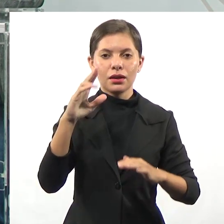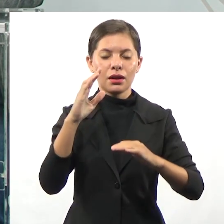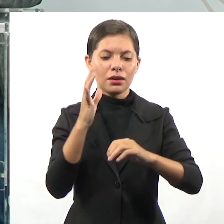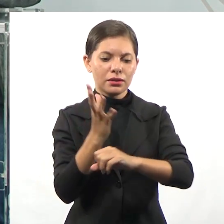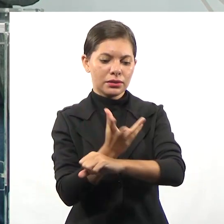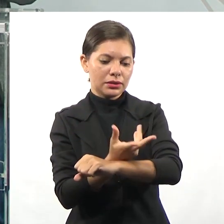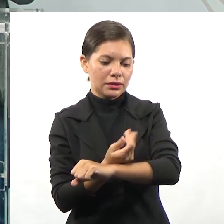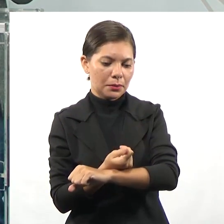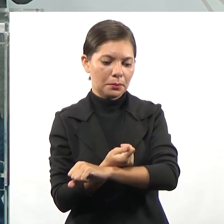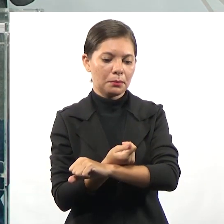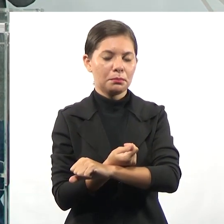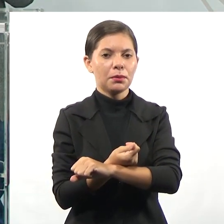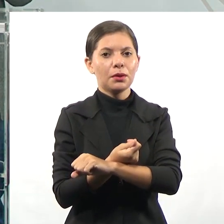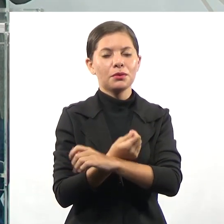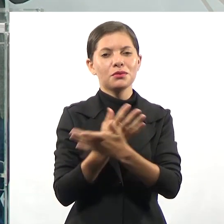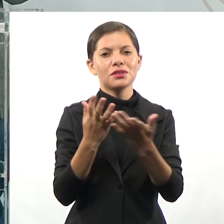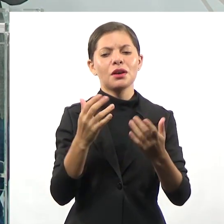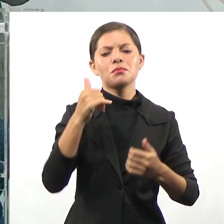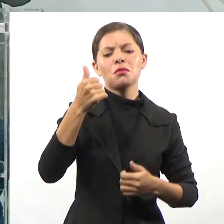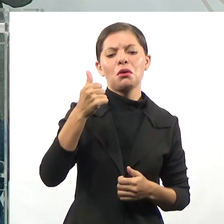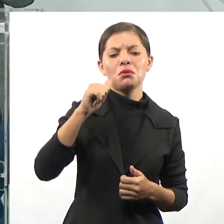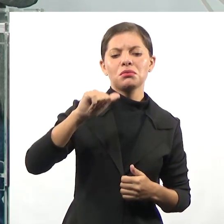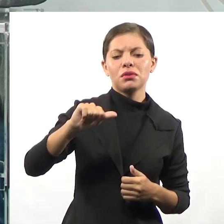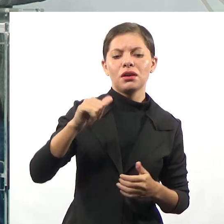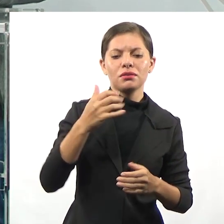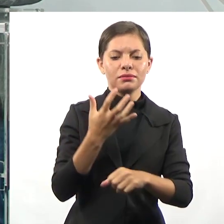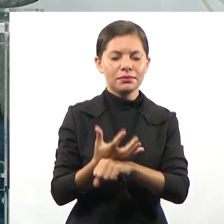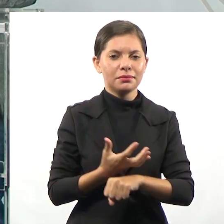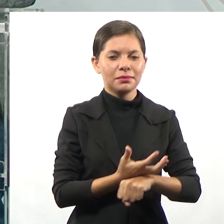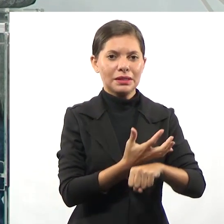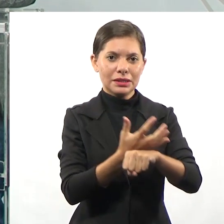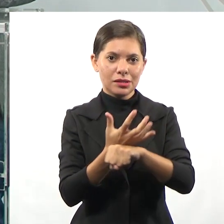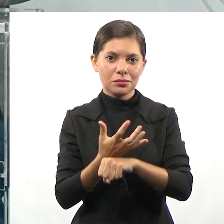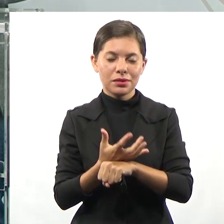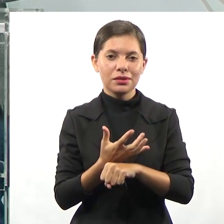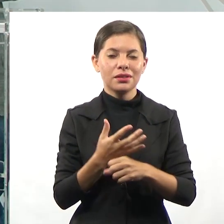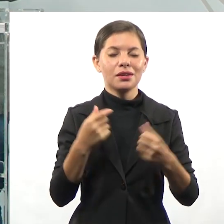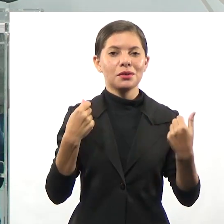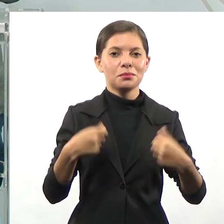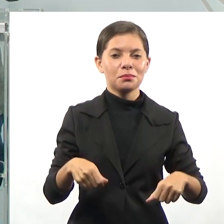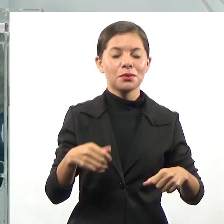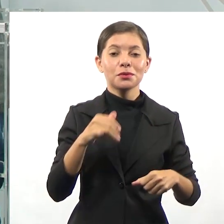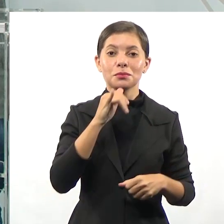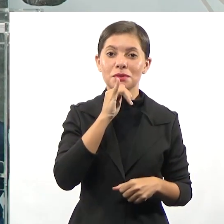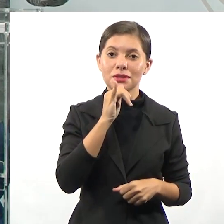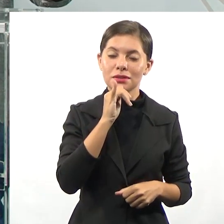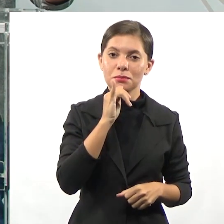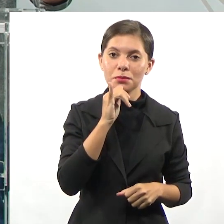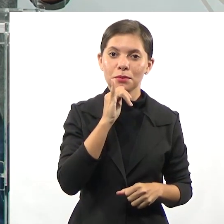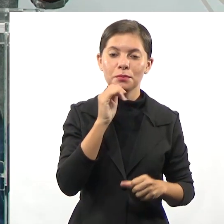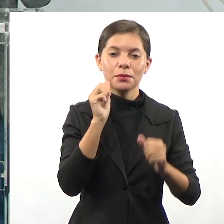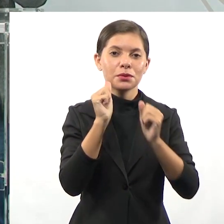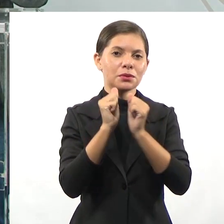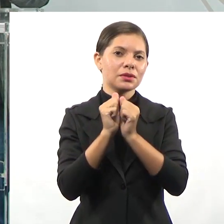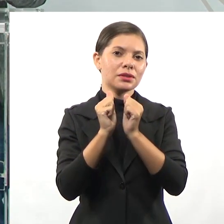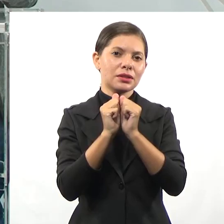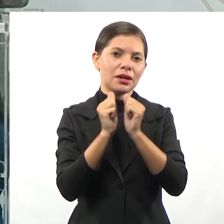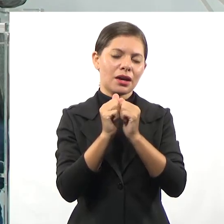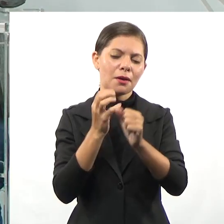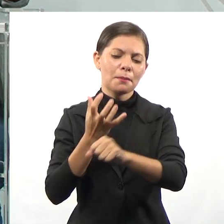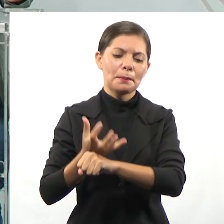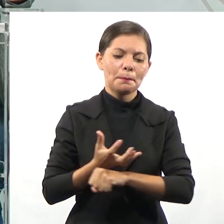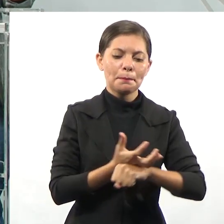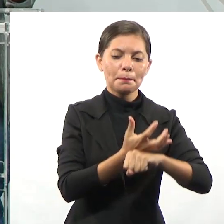exemplo, associar determinadas disciplinas ou determinados eventos. Olha, se o aluno acessou determinado conteúdo, ele tem